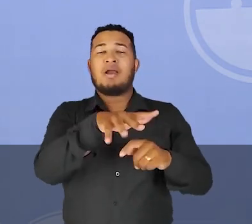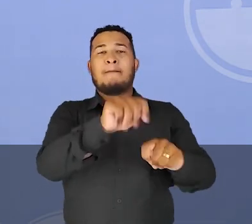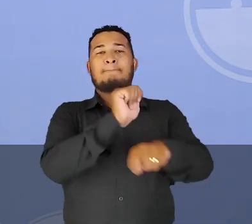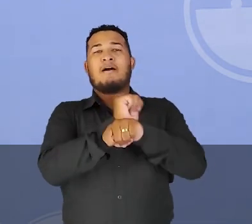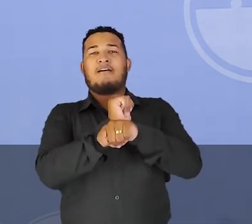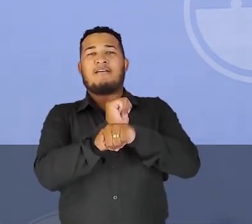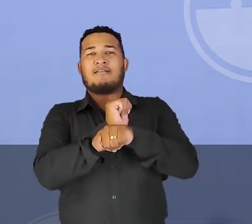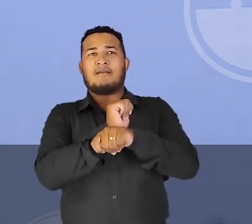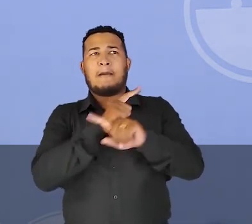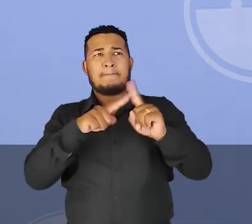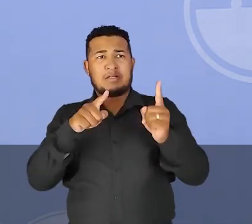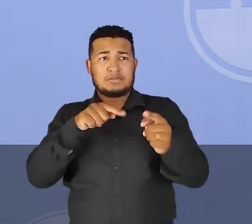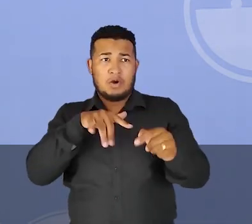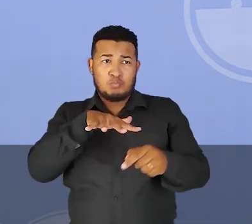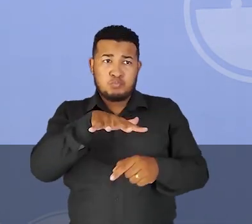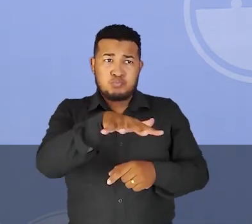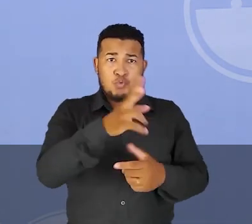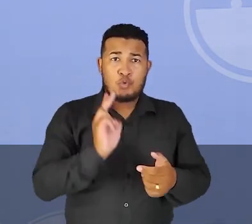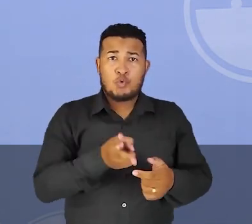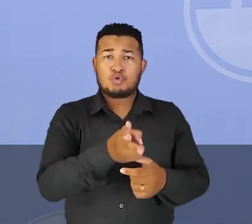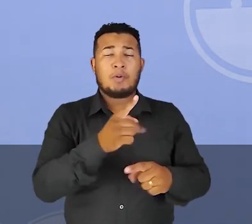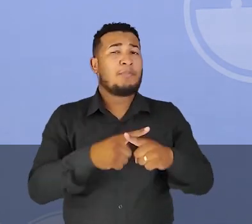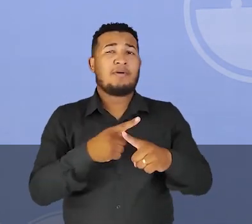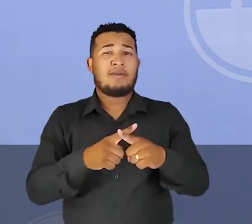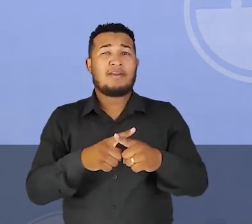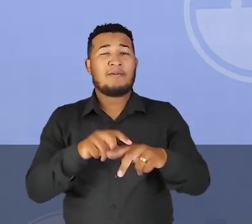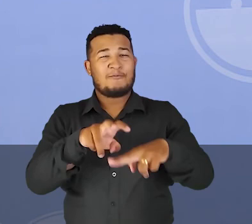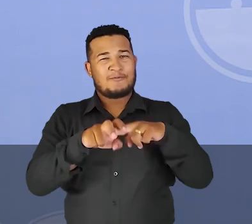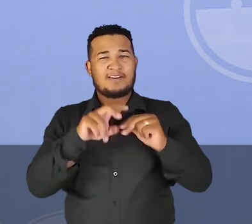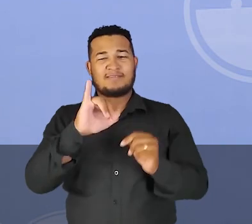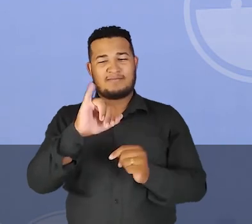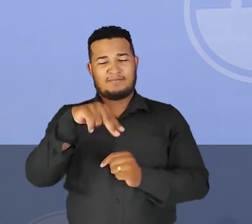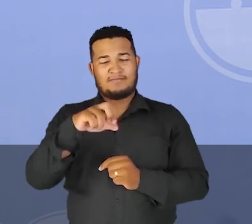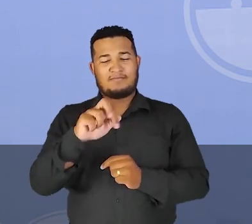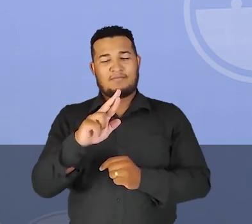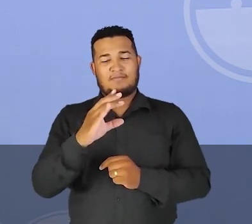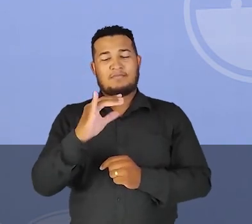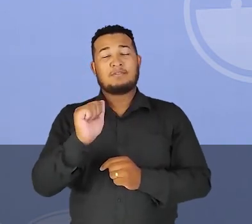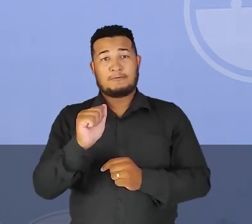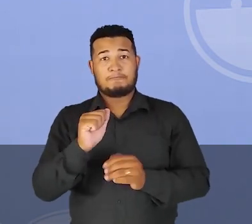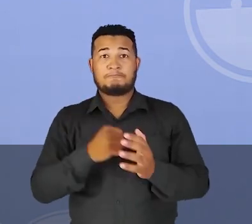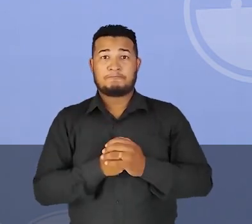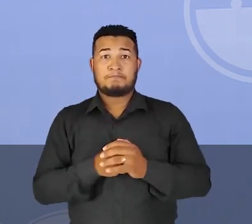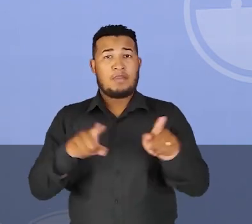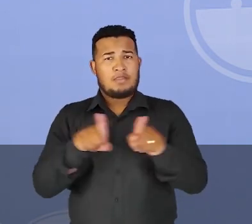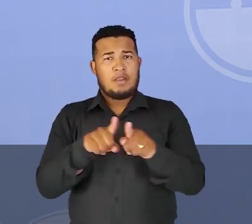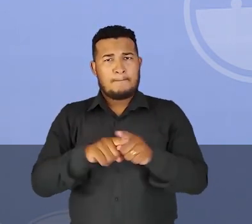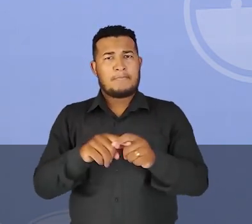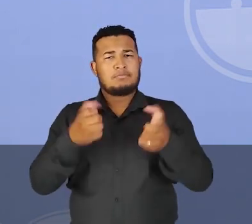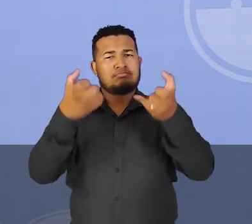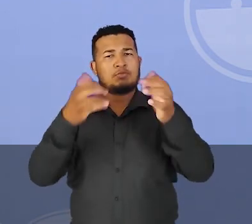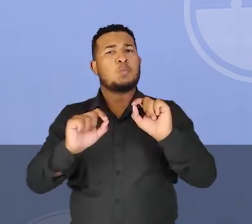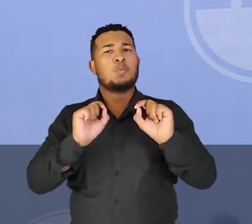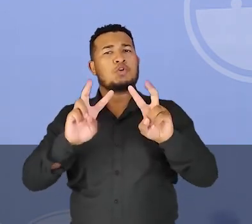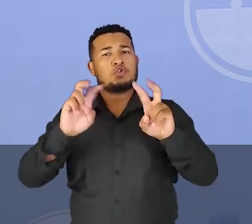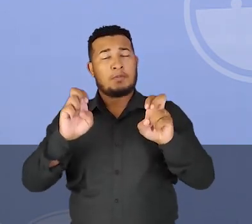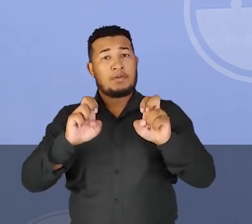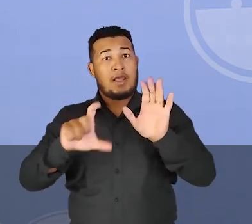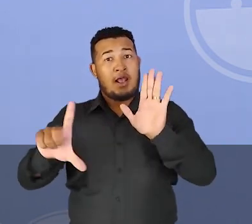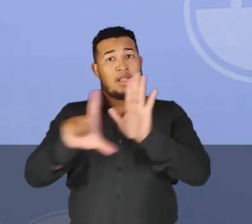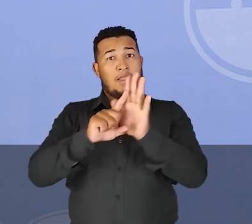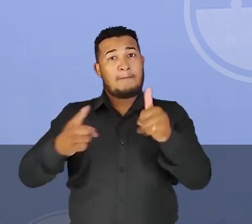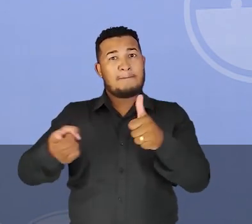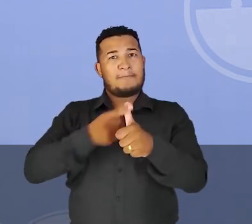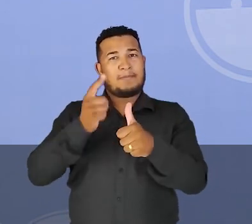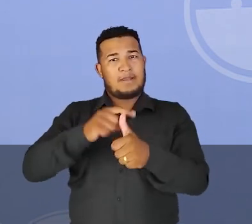possuir inércia. Também vimos a primeira lei de Newton, que dizia que todo corpo